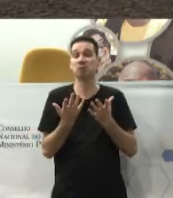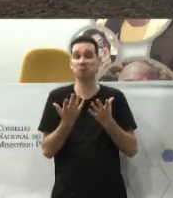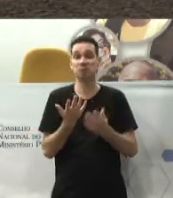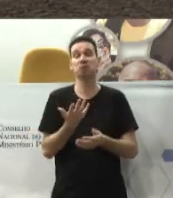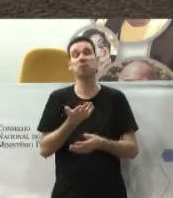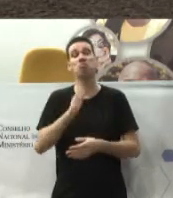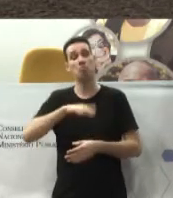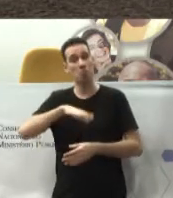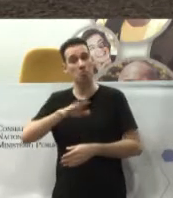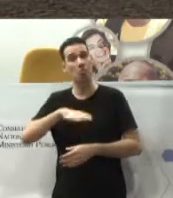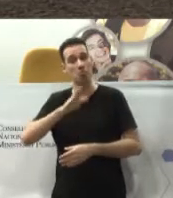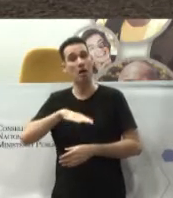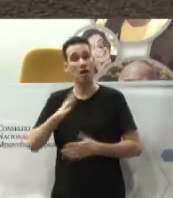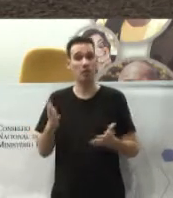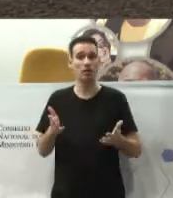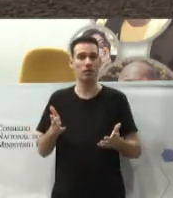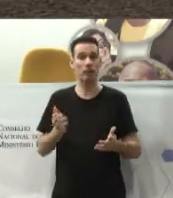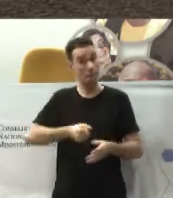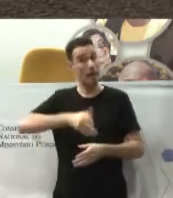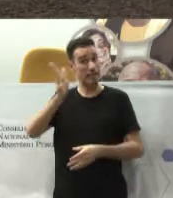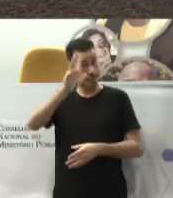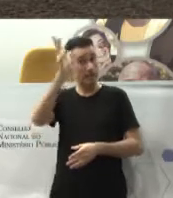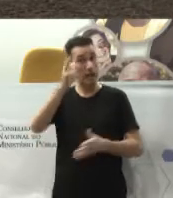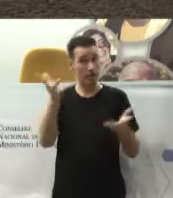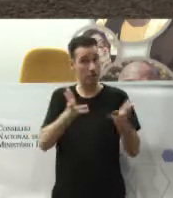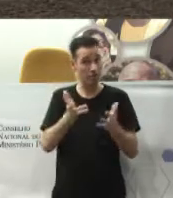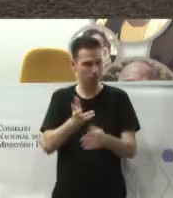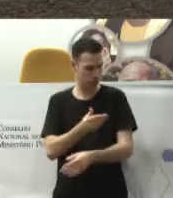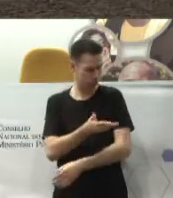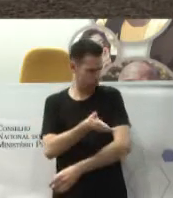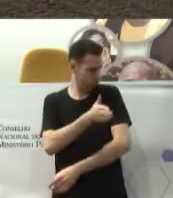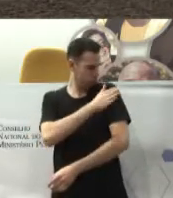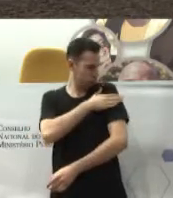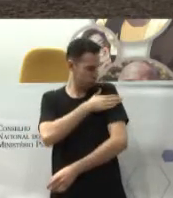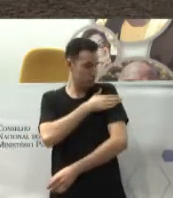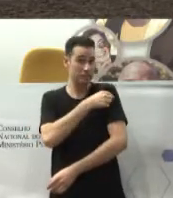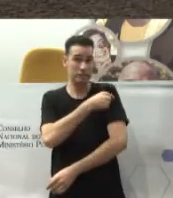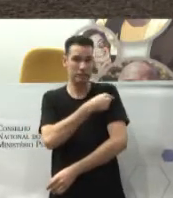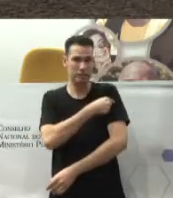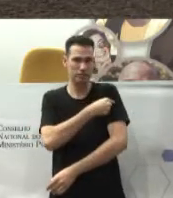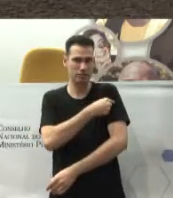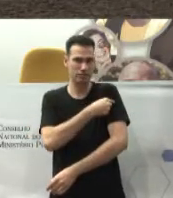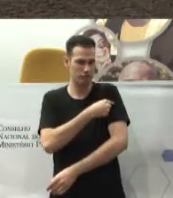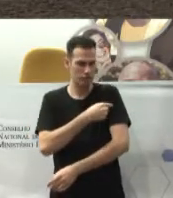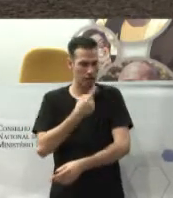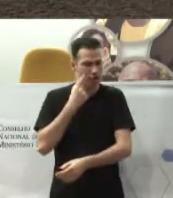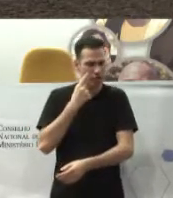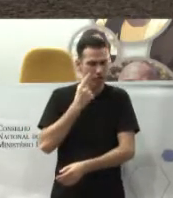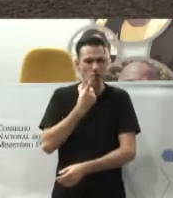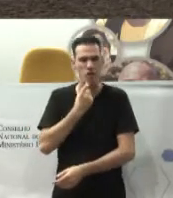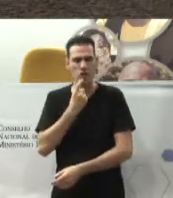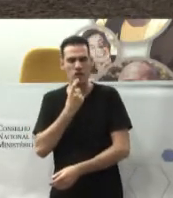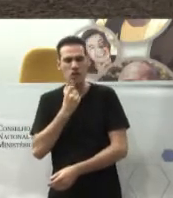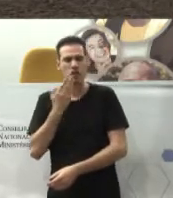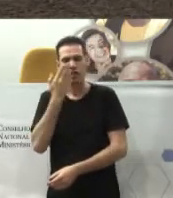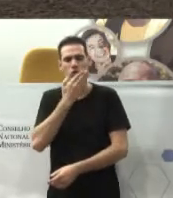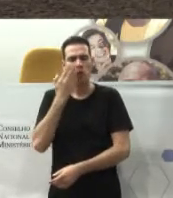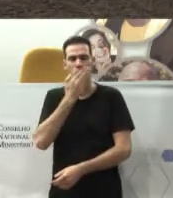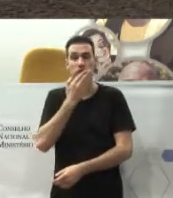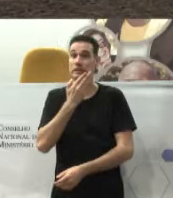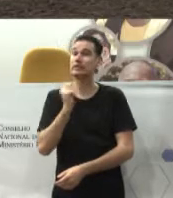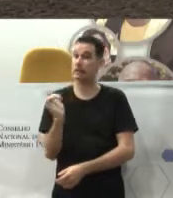conforto. E é bem mais caro. O SUS inclui o direito aos tratamentos mais confortáveis?